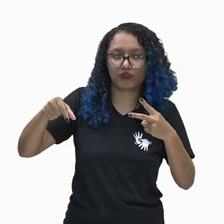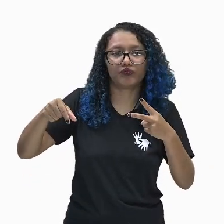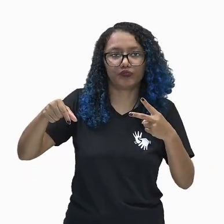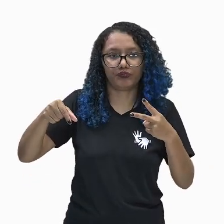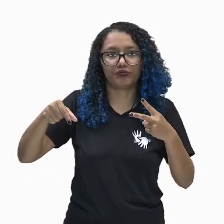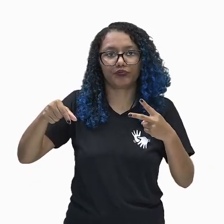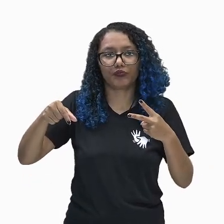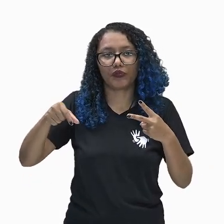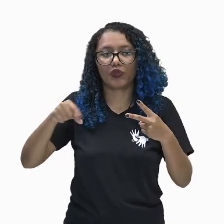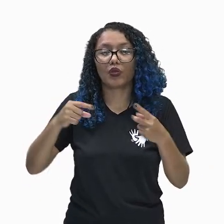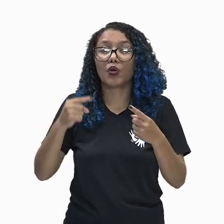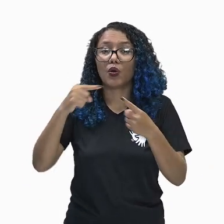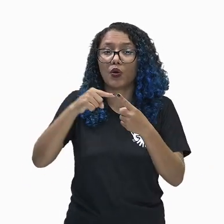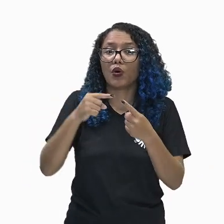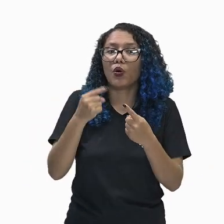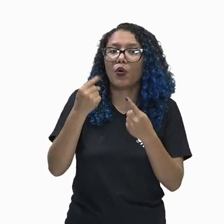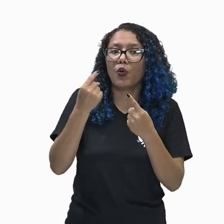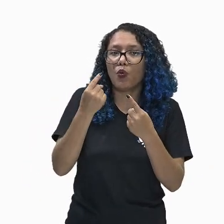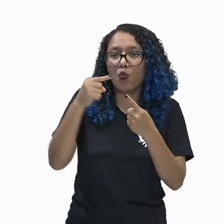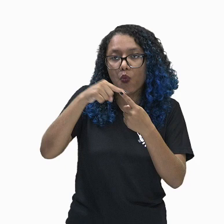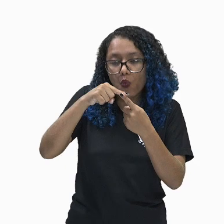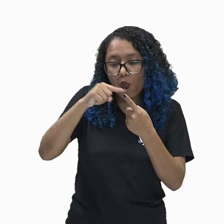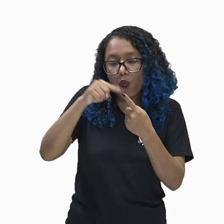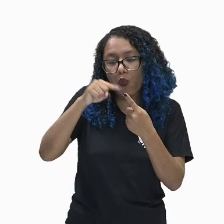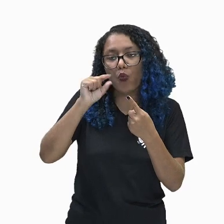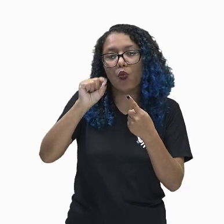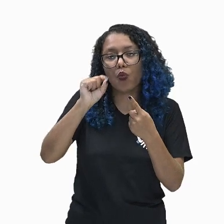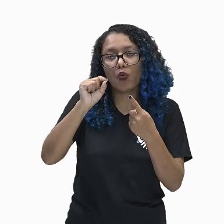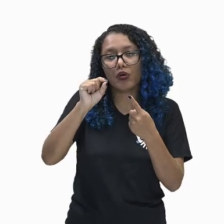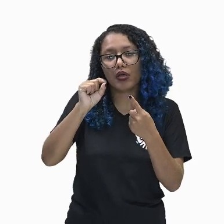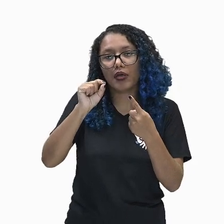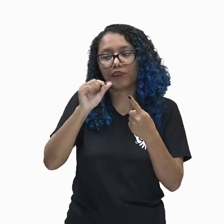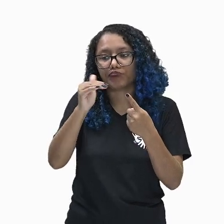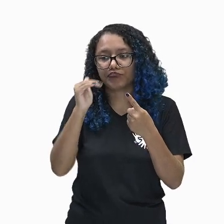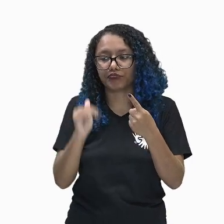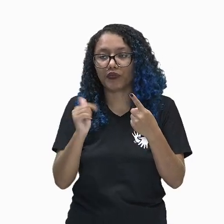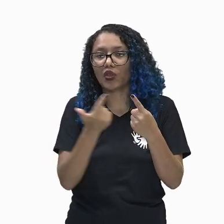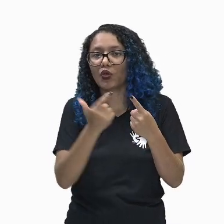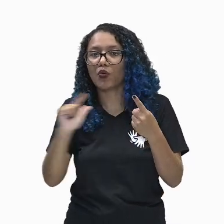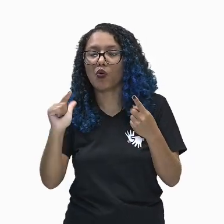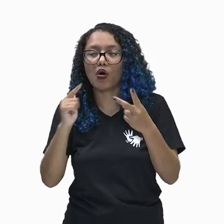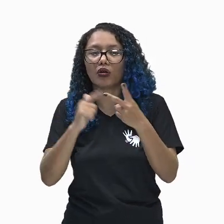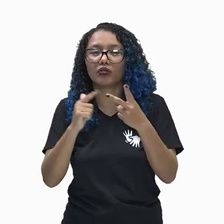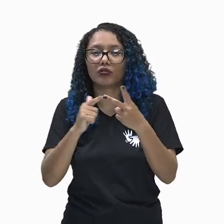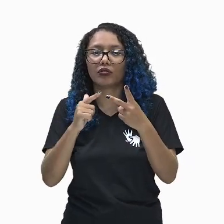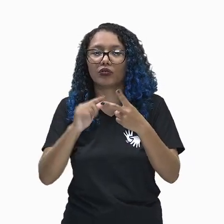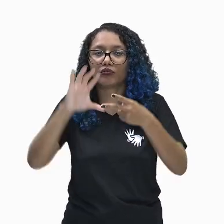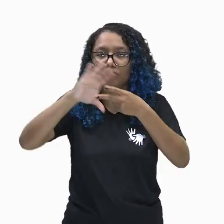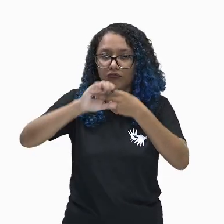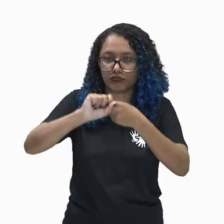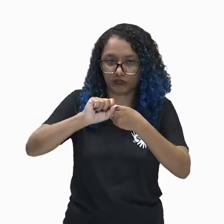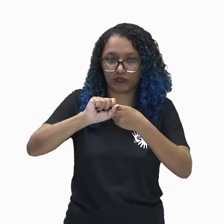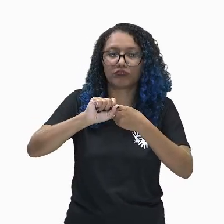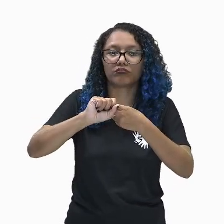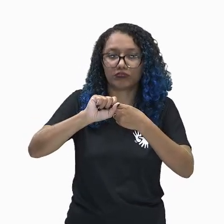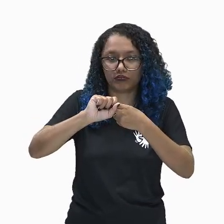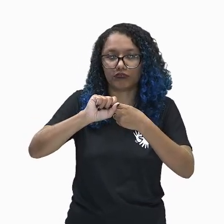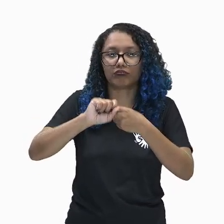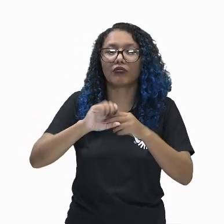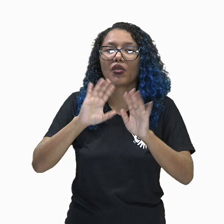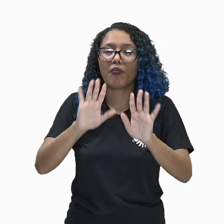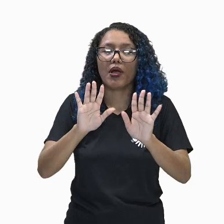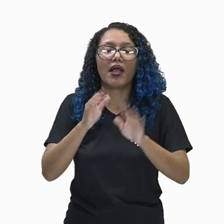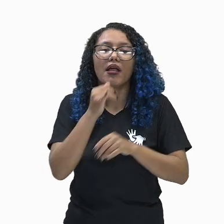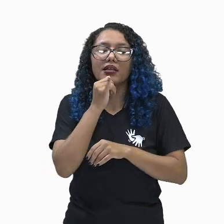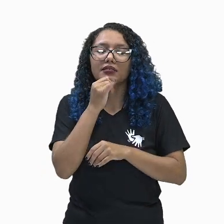alelo é dominante e o outro é recessivo. Em alguns casos, nós teremos uma condição de codominância, mas no exemplo que eu vou mostrar para